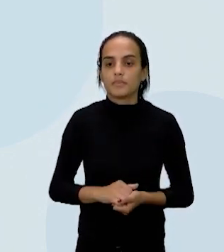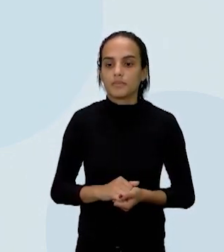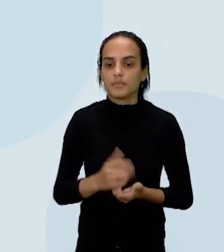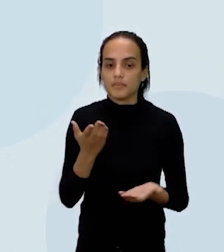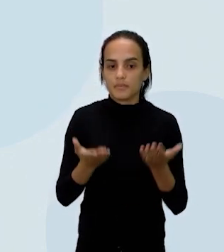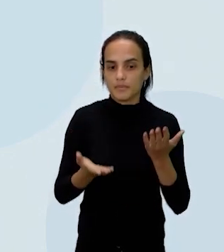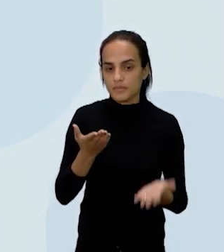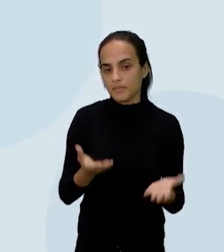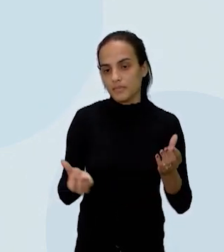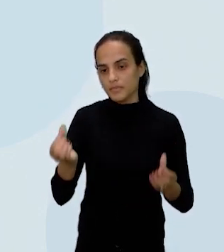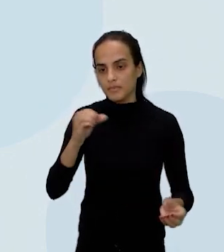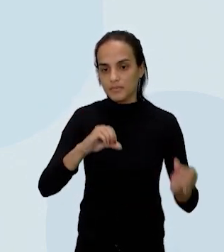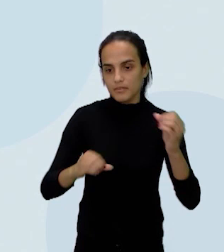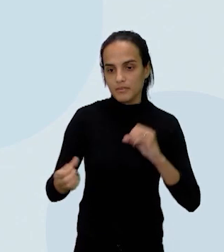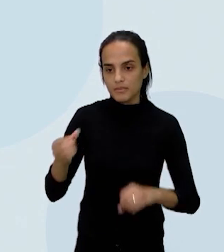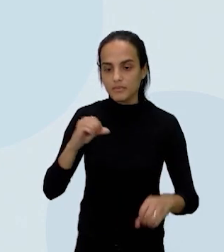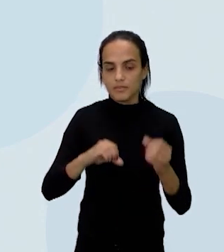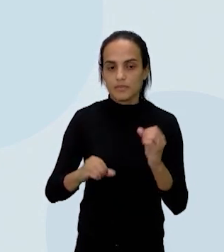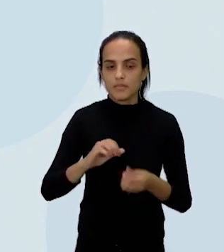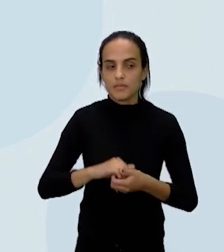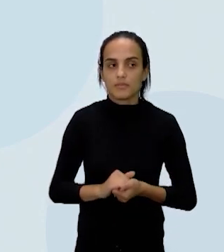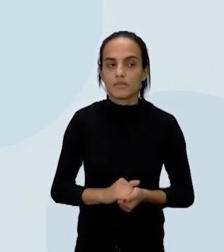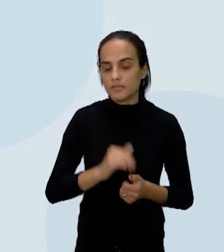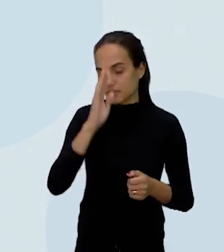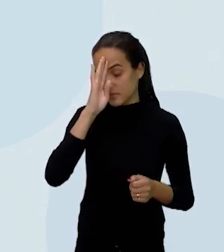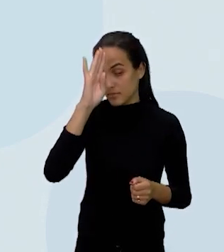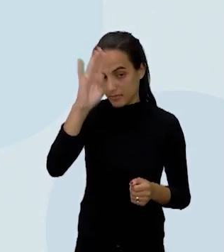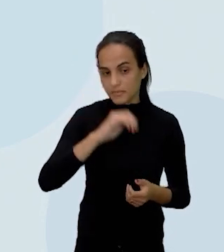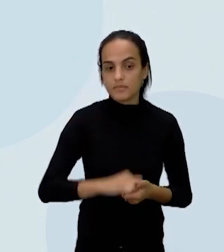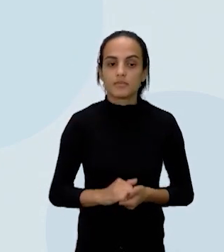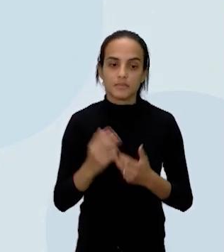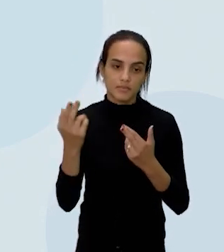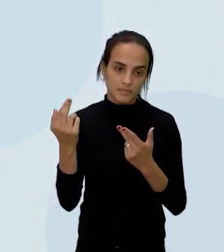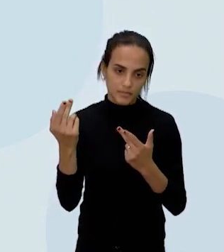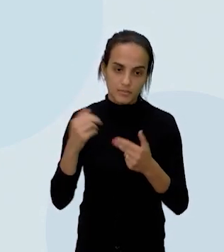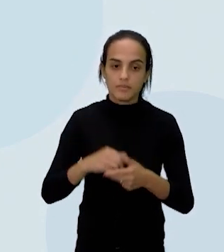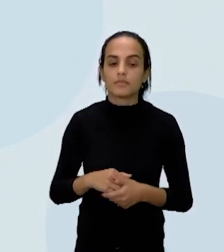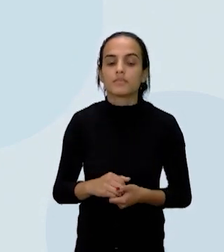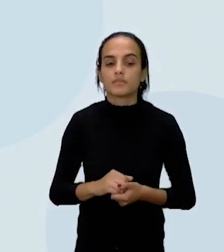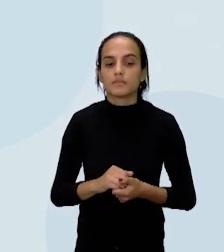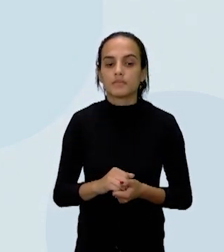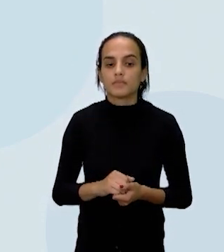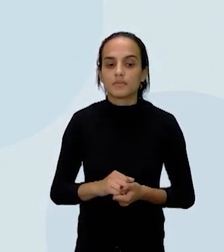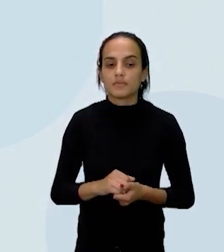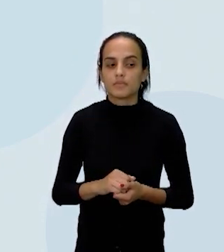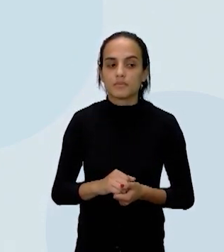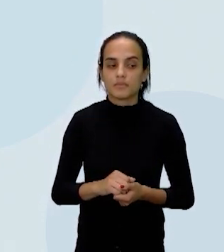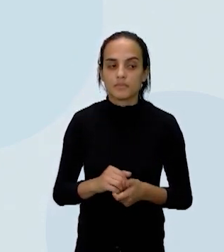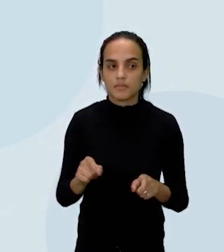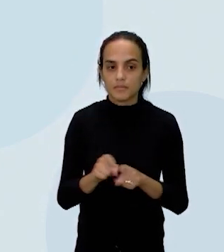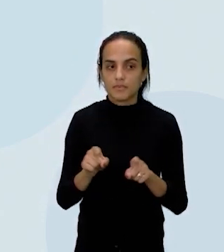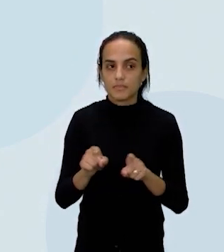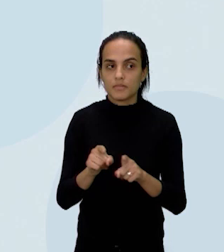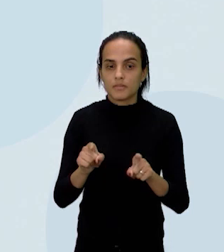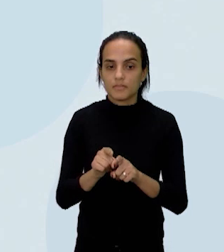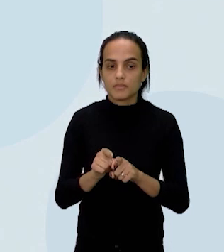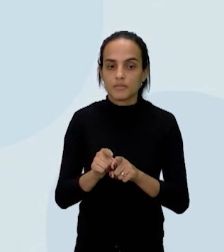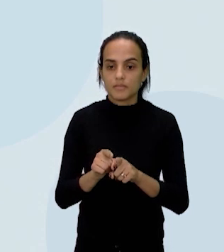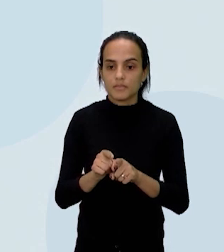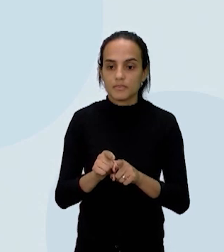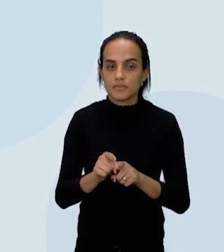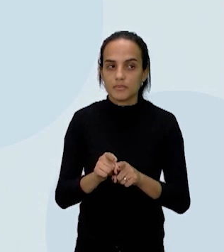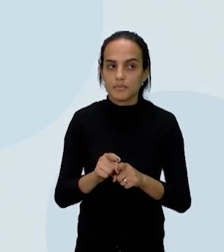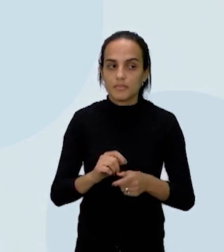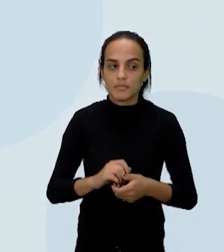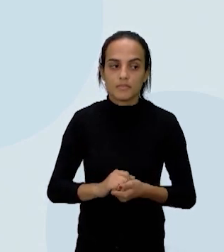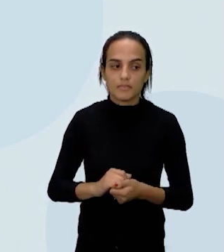químico. Velocidade da reação direta igual à da inversa. Reação deslocada para a direita. Se a